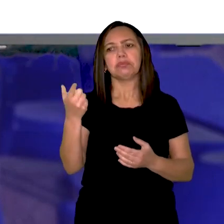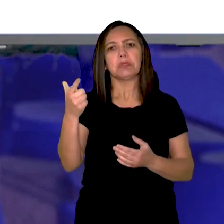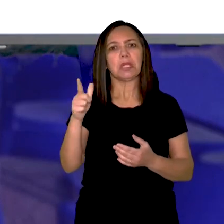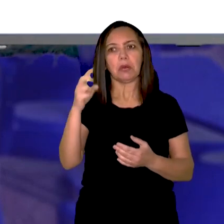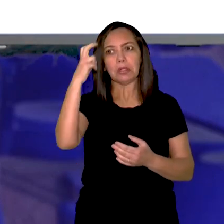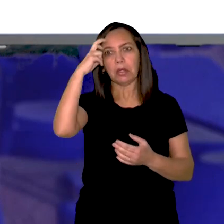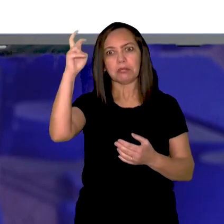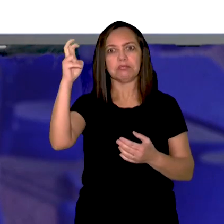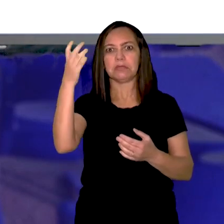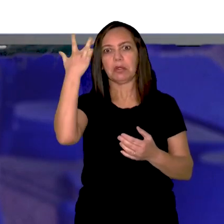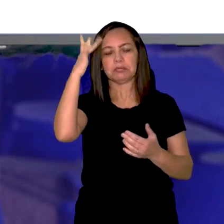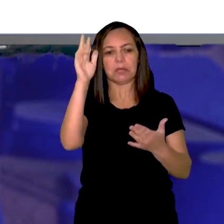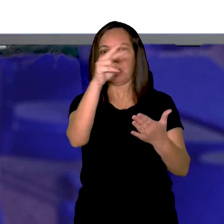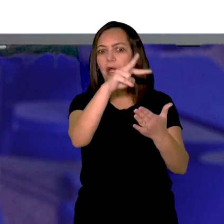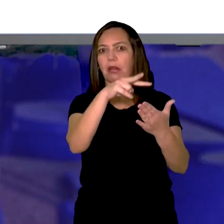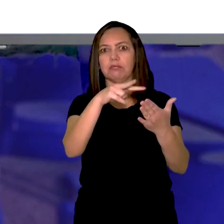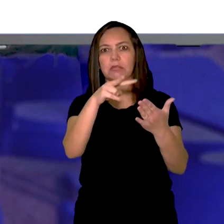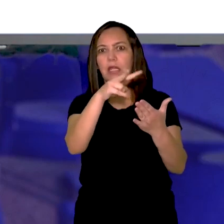comum,